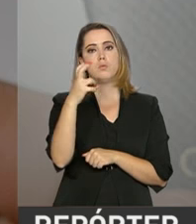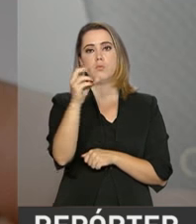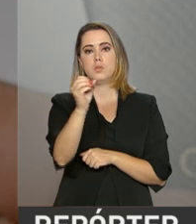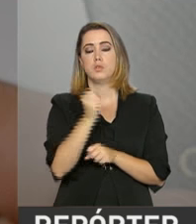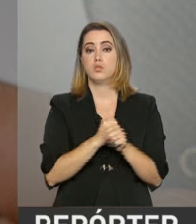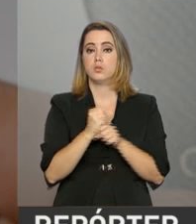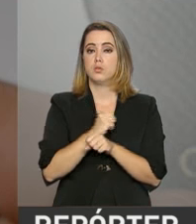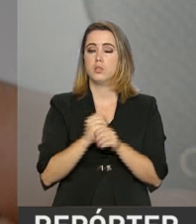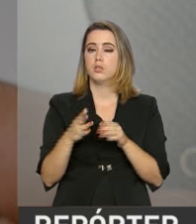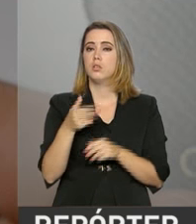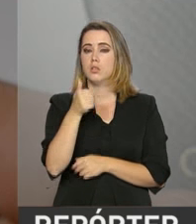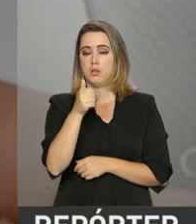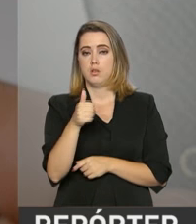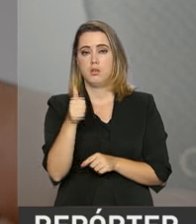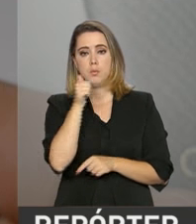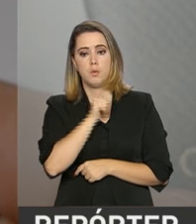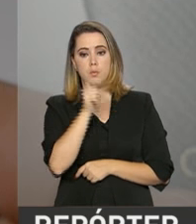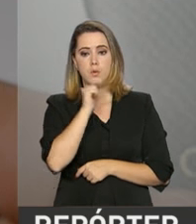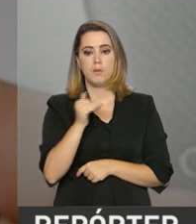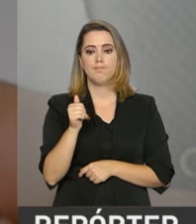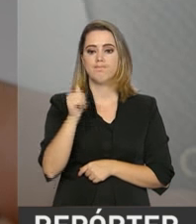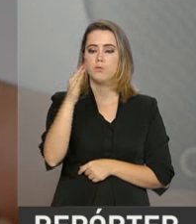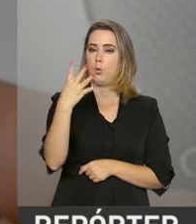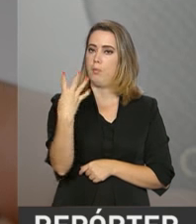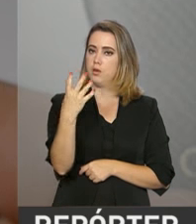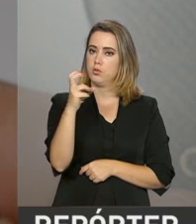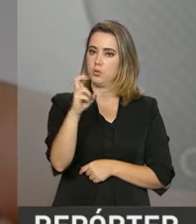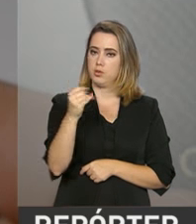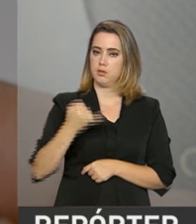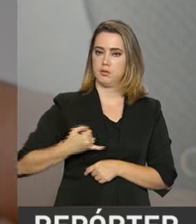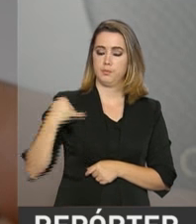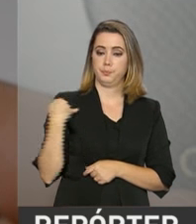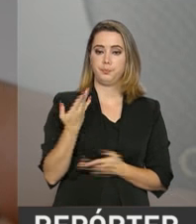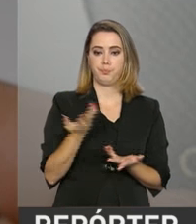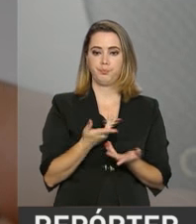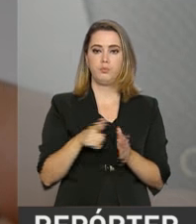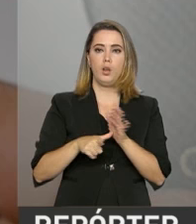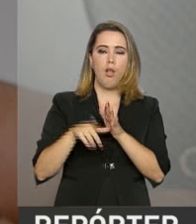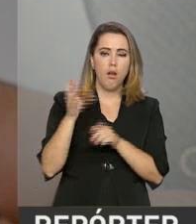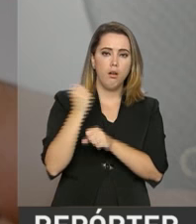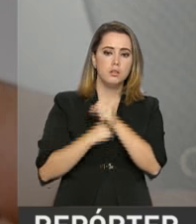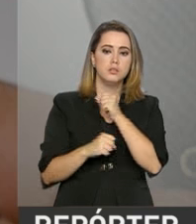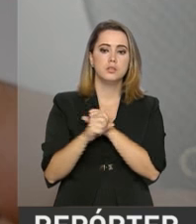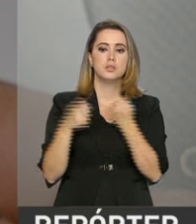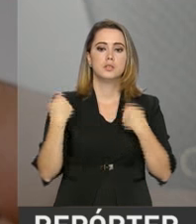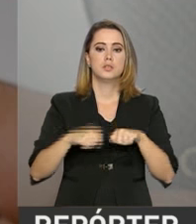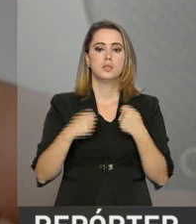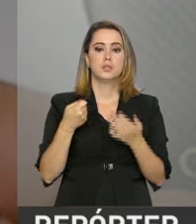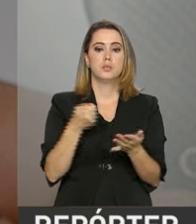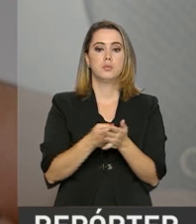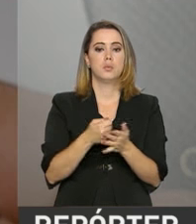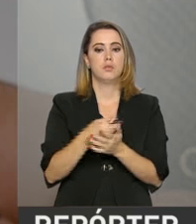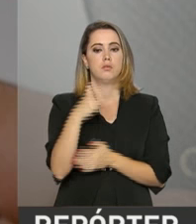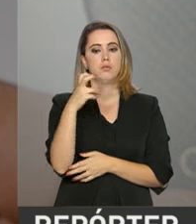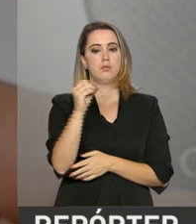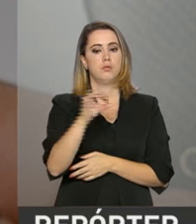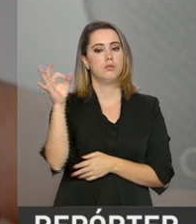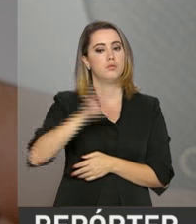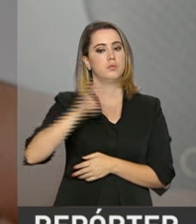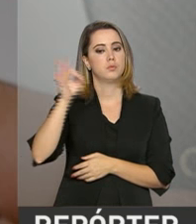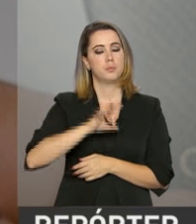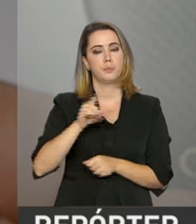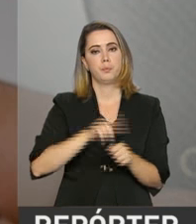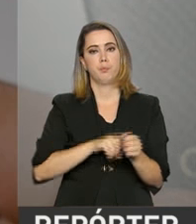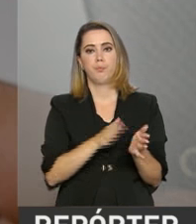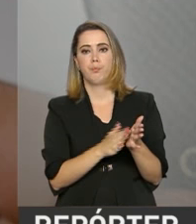anos e mulheres acima de 45 anos. Para se aposentarem pela regra antiga, vão ter de pagar um pedágio de